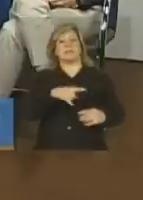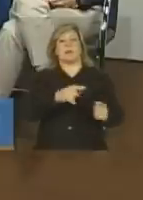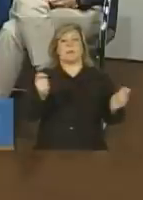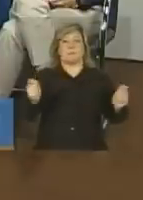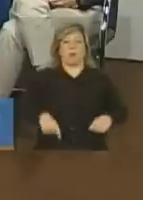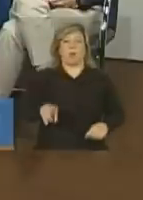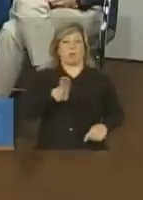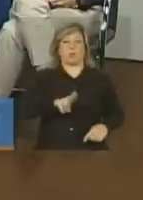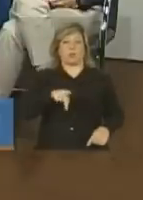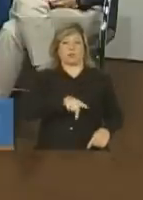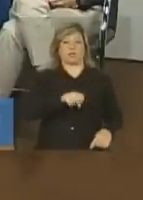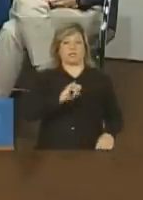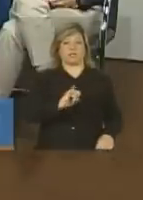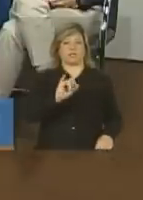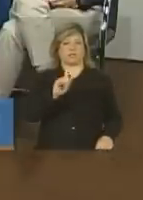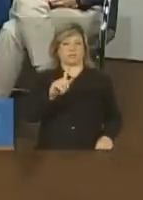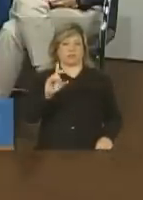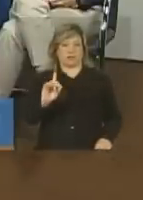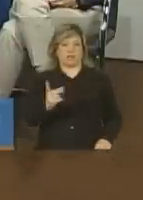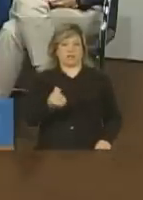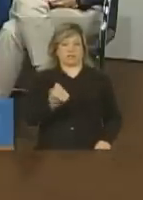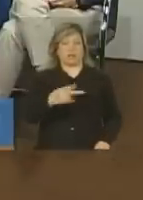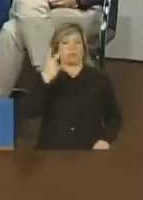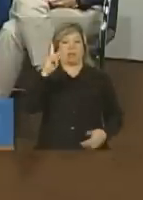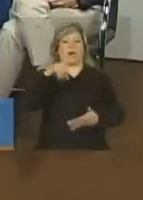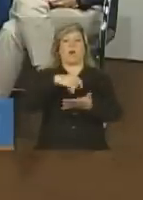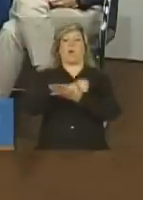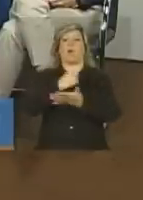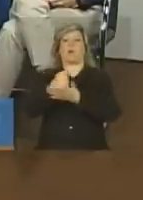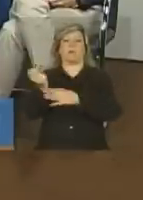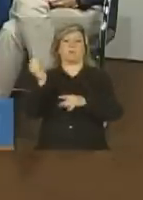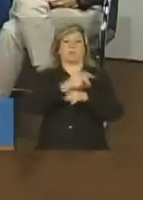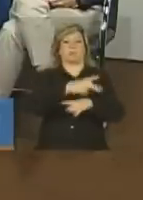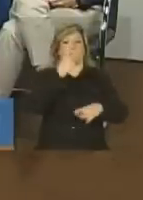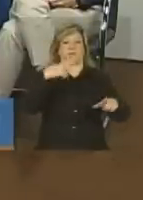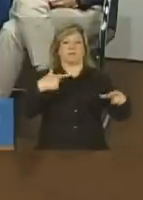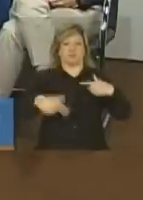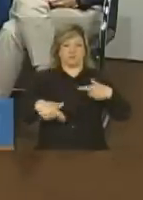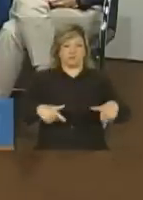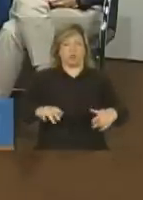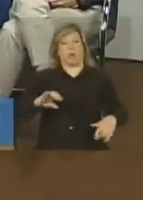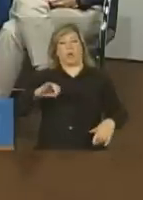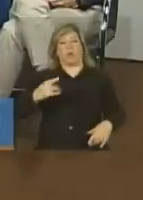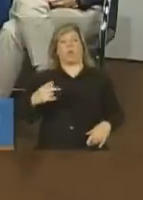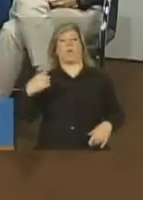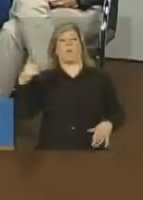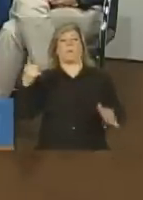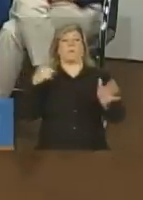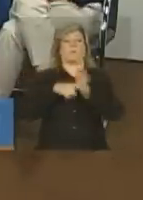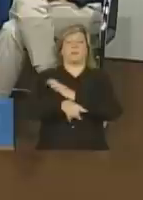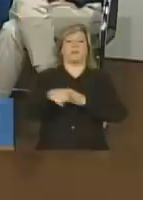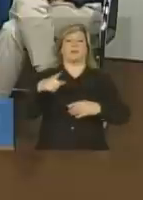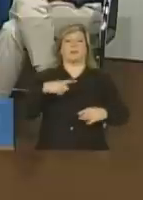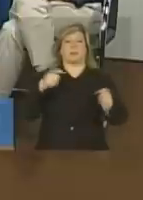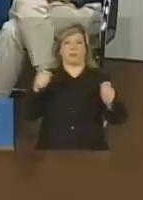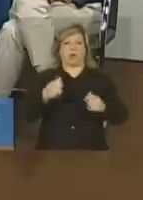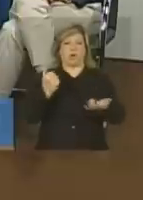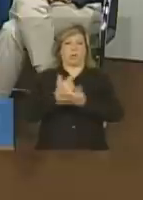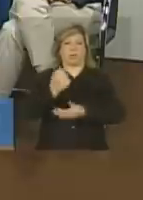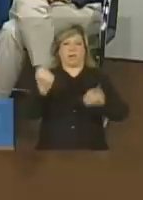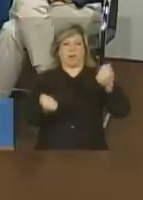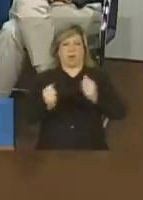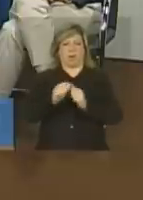o recurso do IGD para contratar pessoal. E a outra pergunta é se ela pode usar esse recurso do IGD para comprar